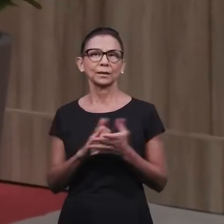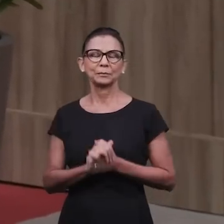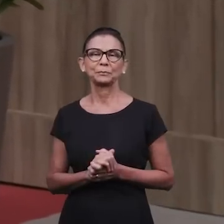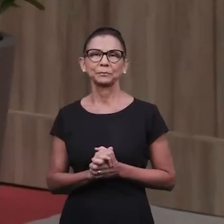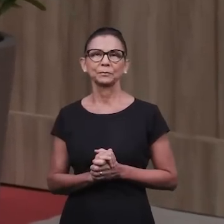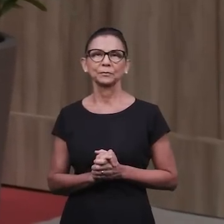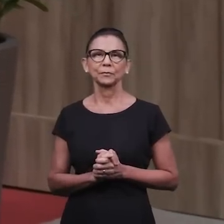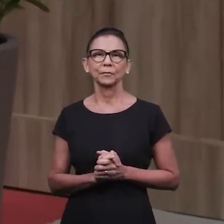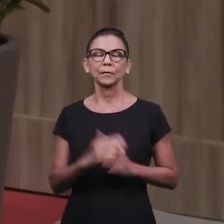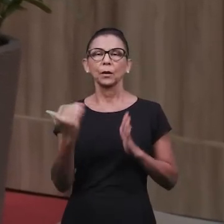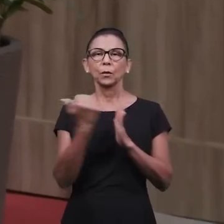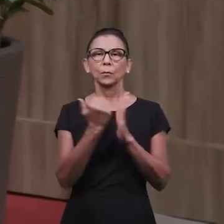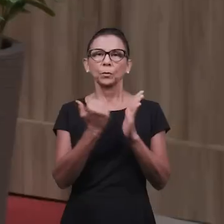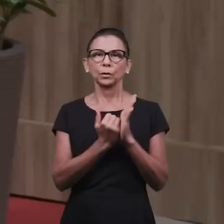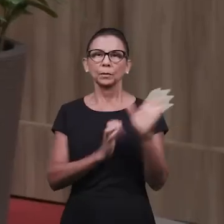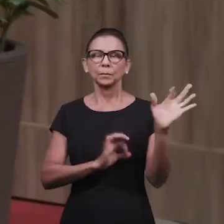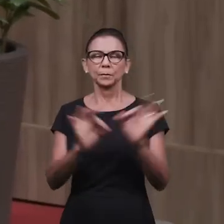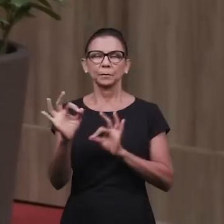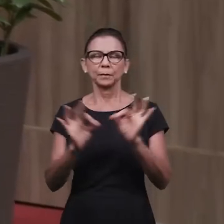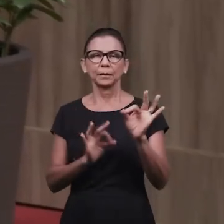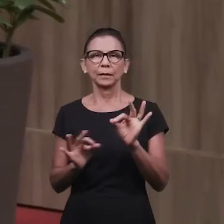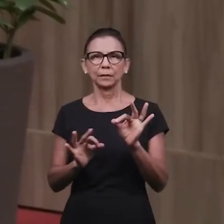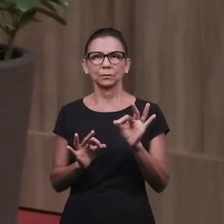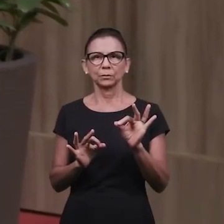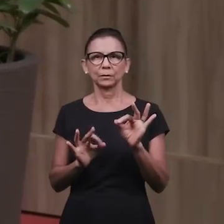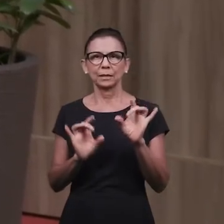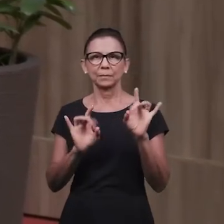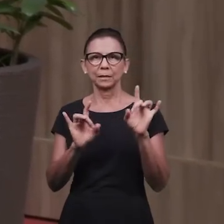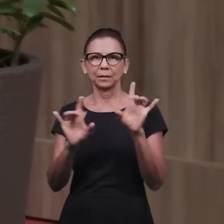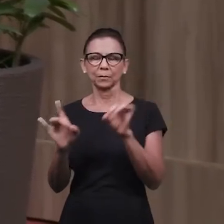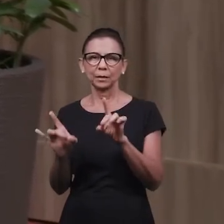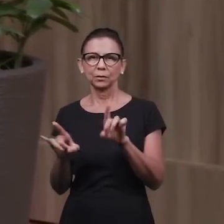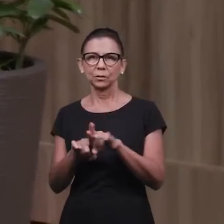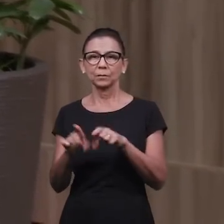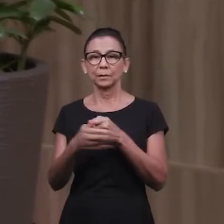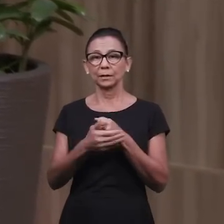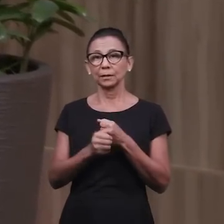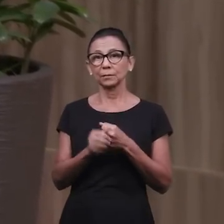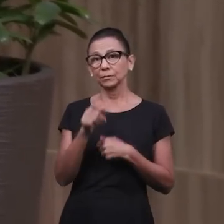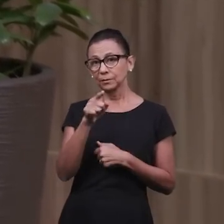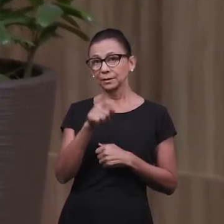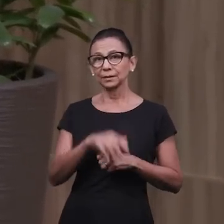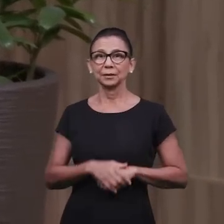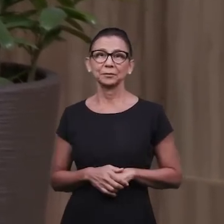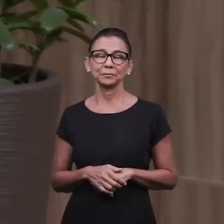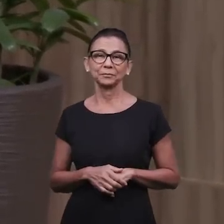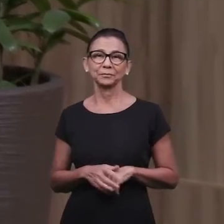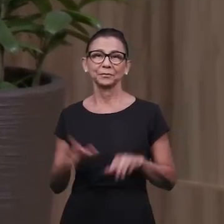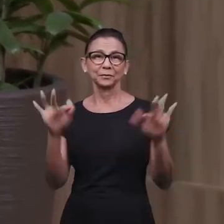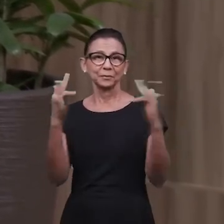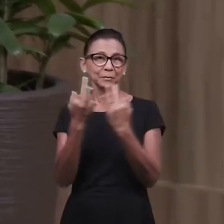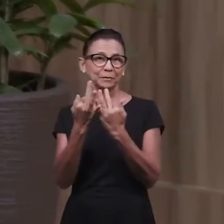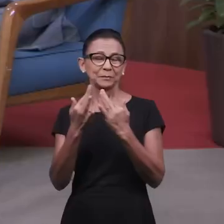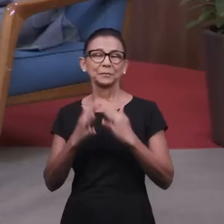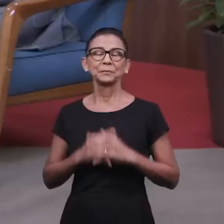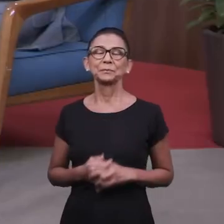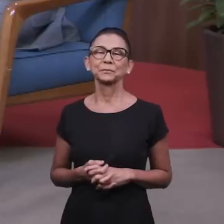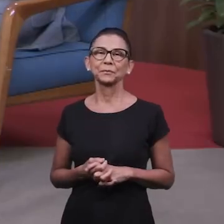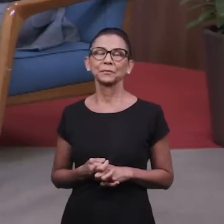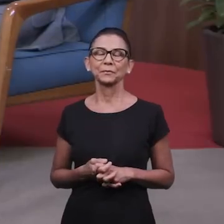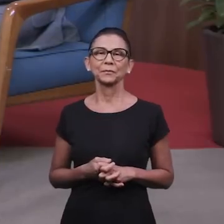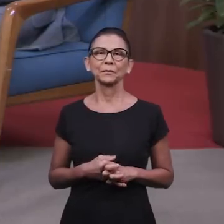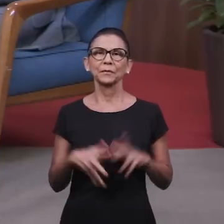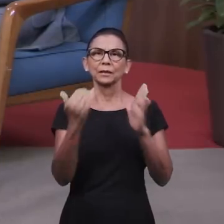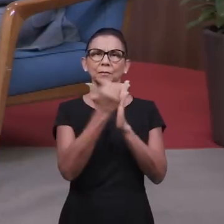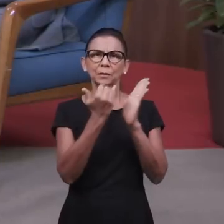mais uma edição de um programa feito especialmente e com todo carinho para você e também para sua família.